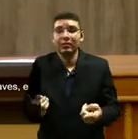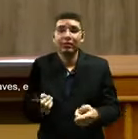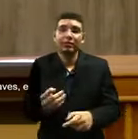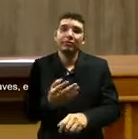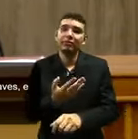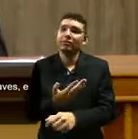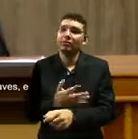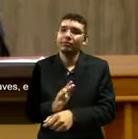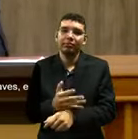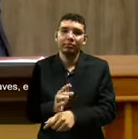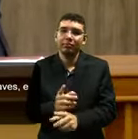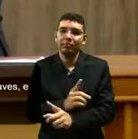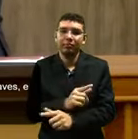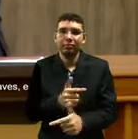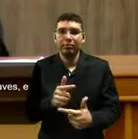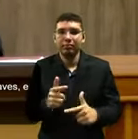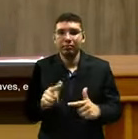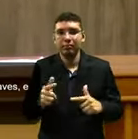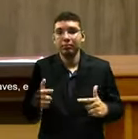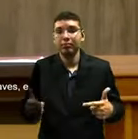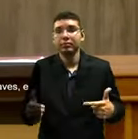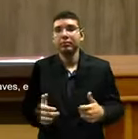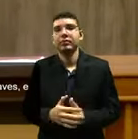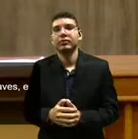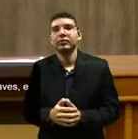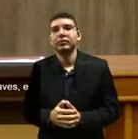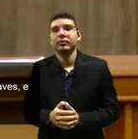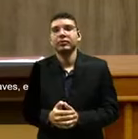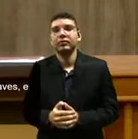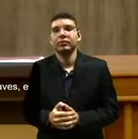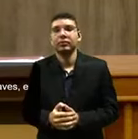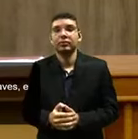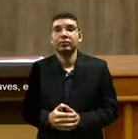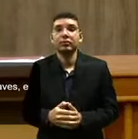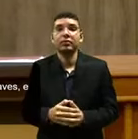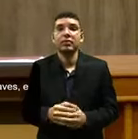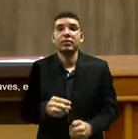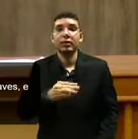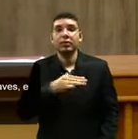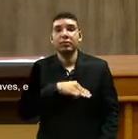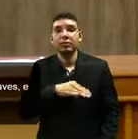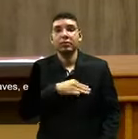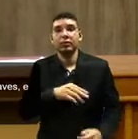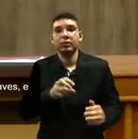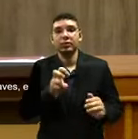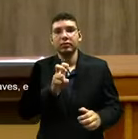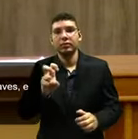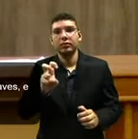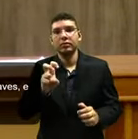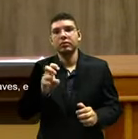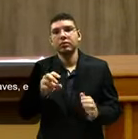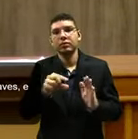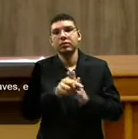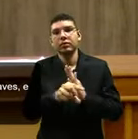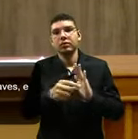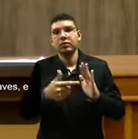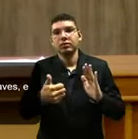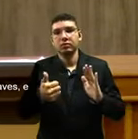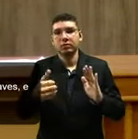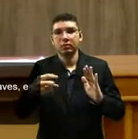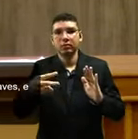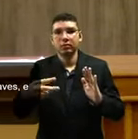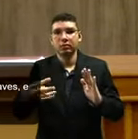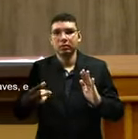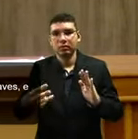reage Marcos 99:50 Mateus 5:13 é o sal